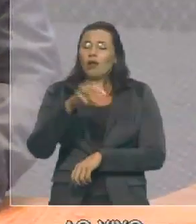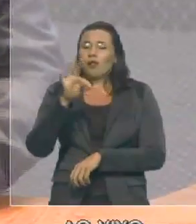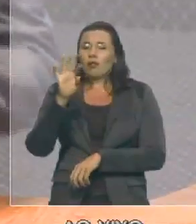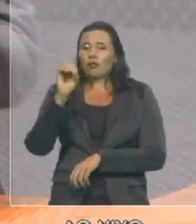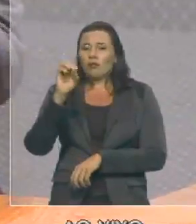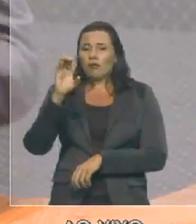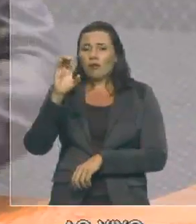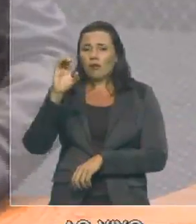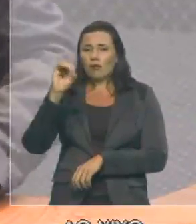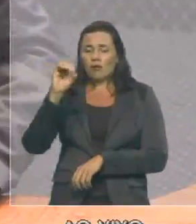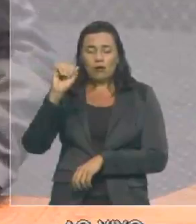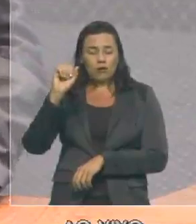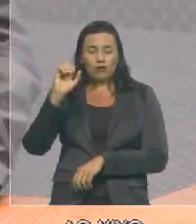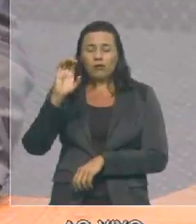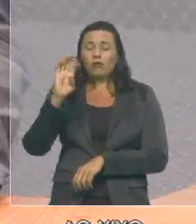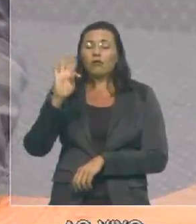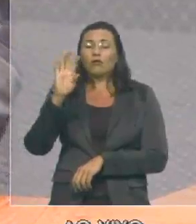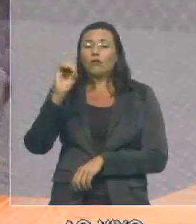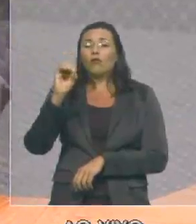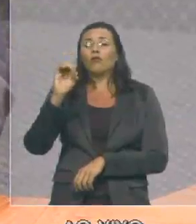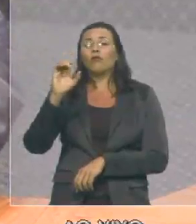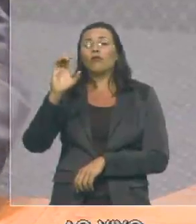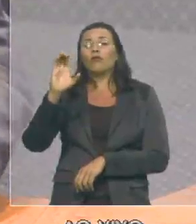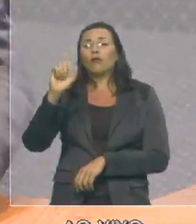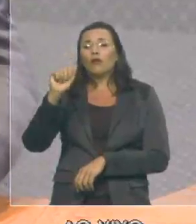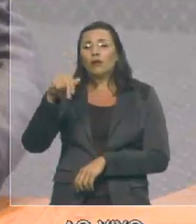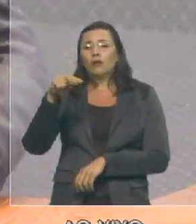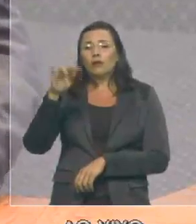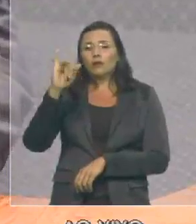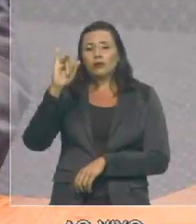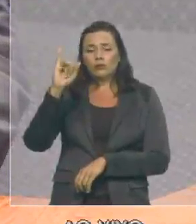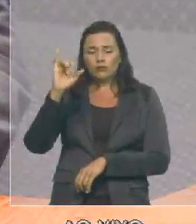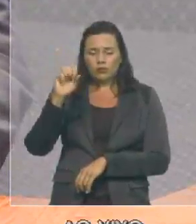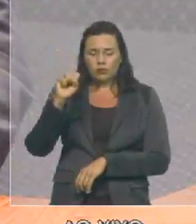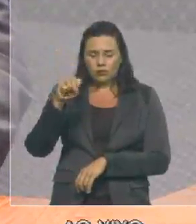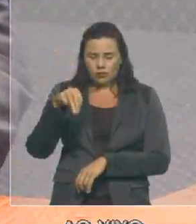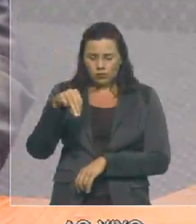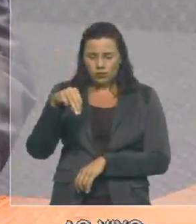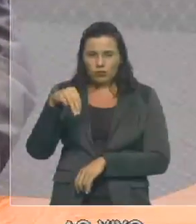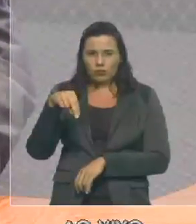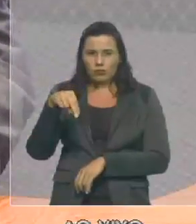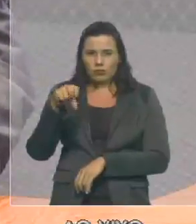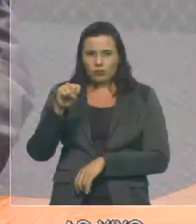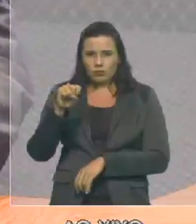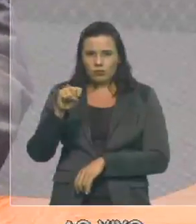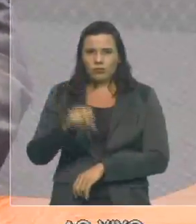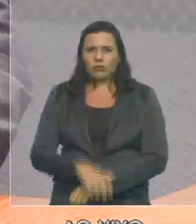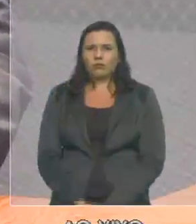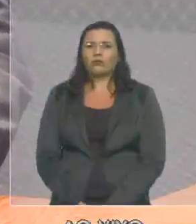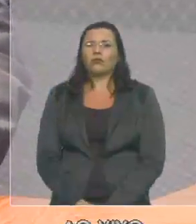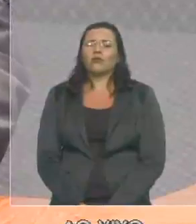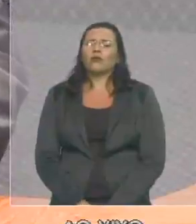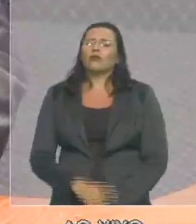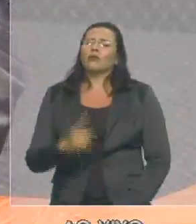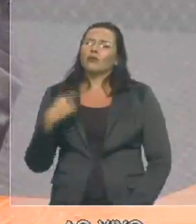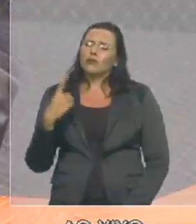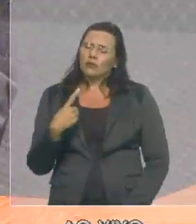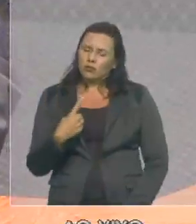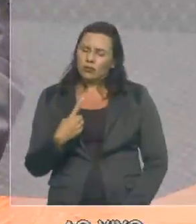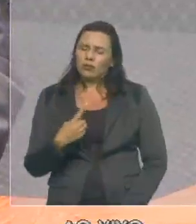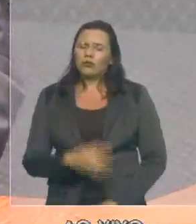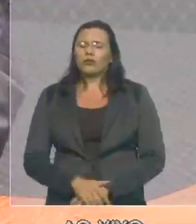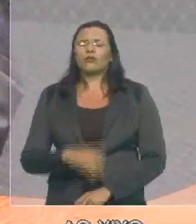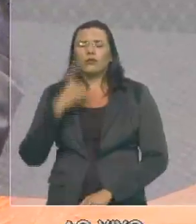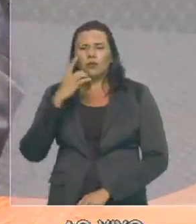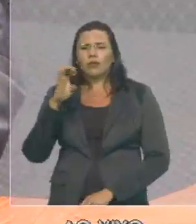governador Marcelo Miranda, que aqui destacou também o deputado Edilásio estava presente, enfim, estávamos lá todos nós representando esse